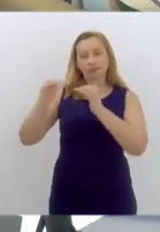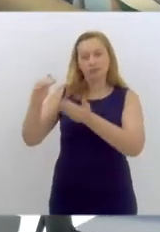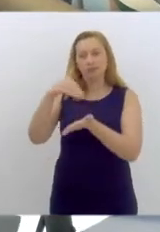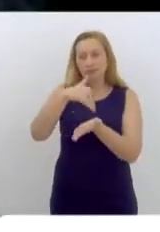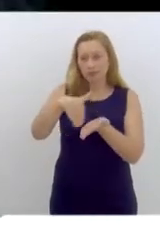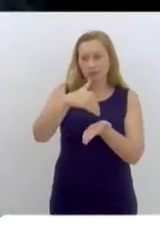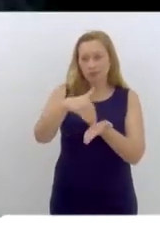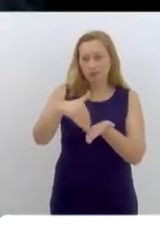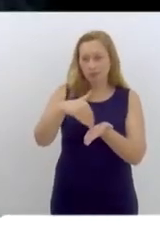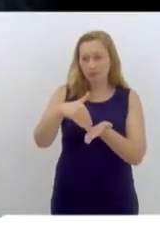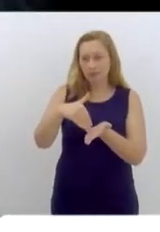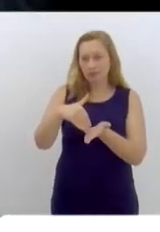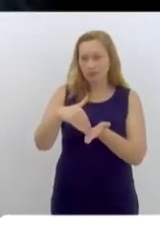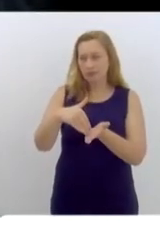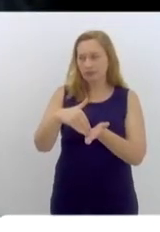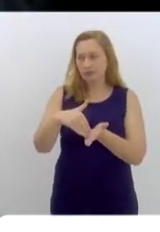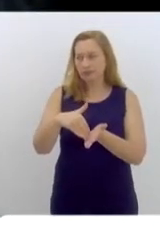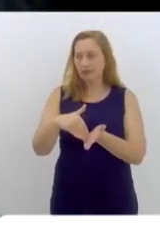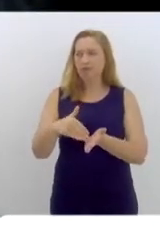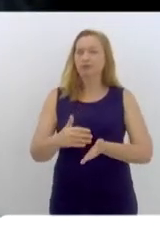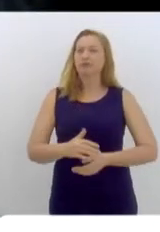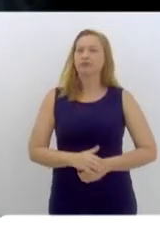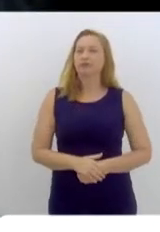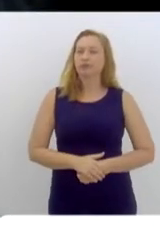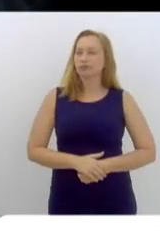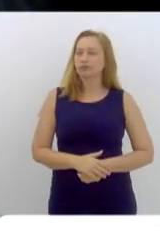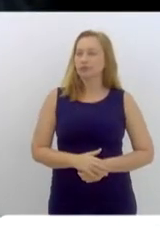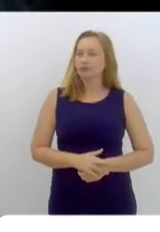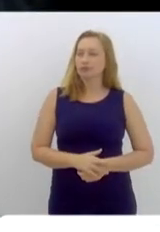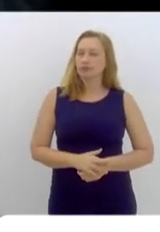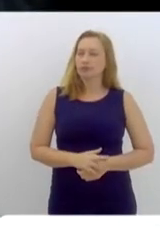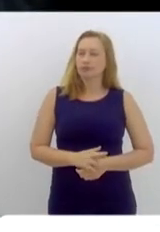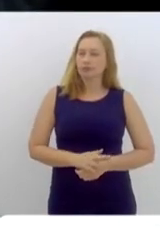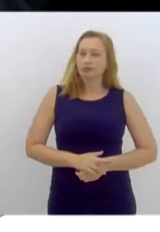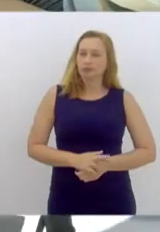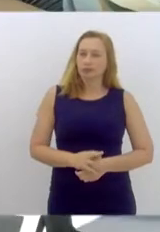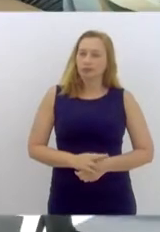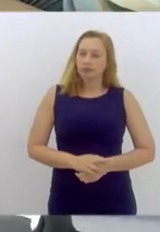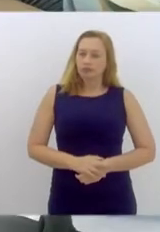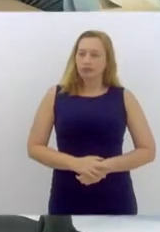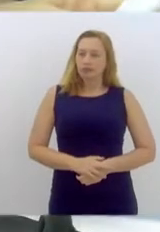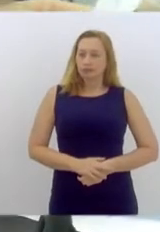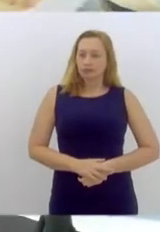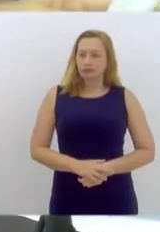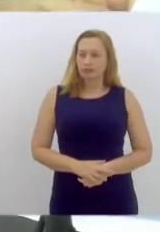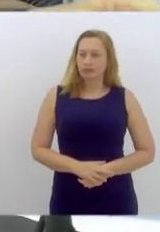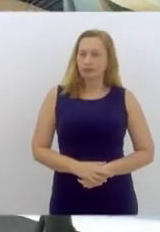Subsecretário da Receita. É aqui o paralelo do Thompson. Bom,